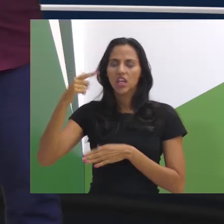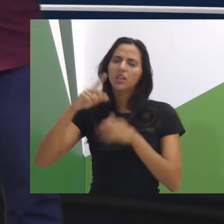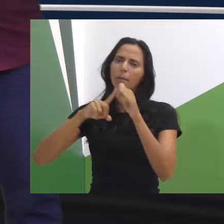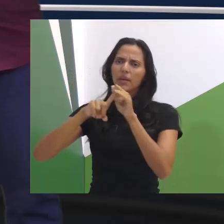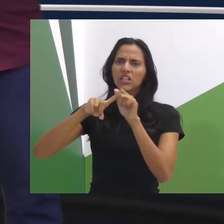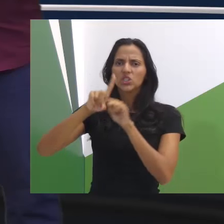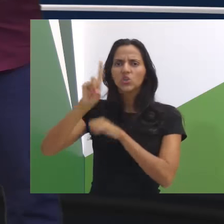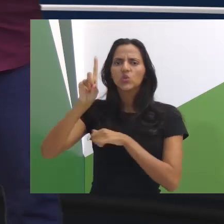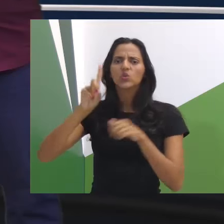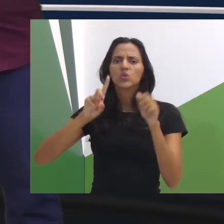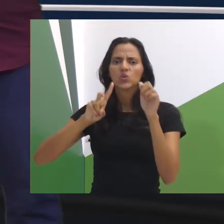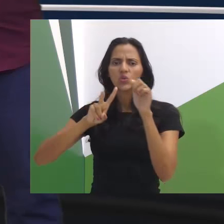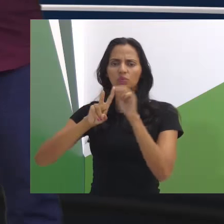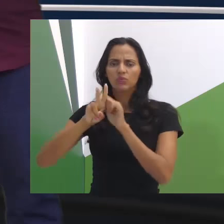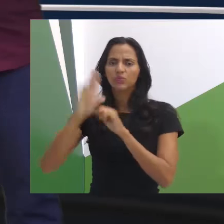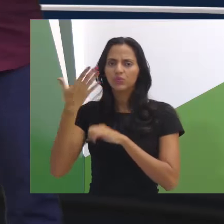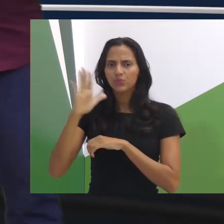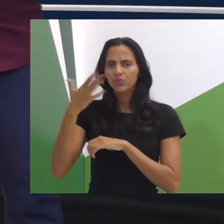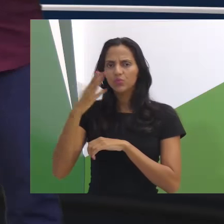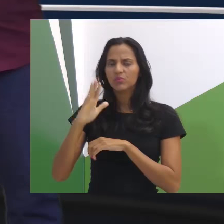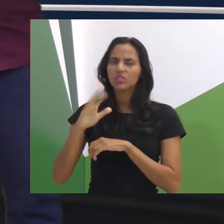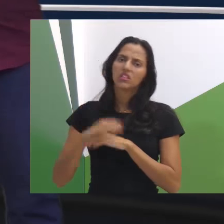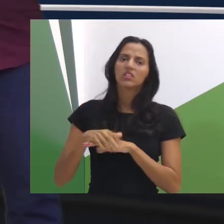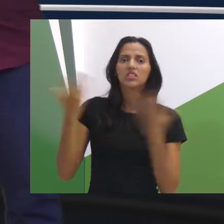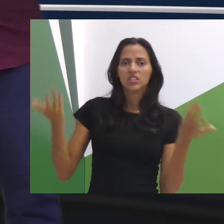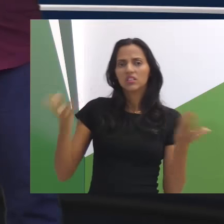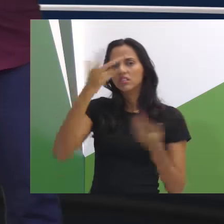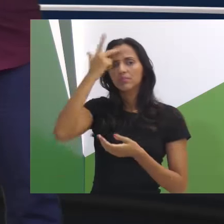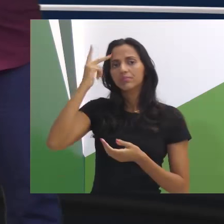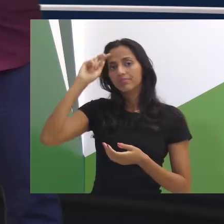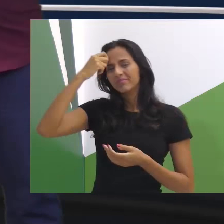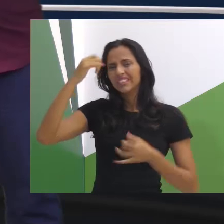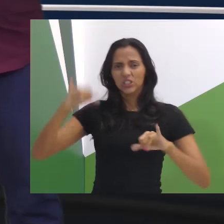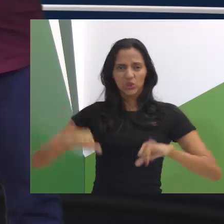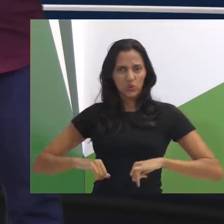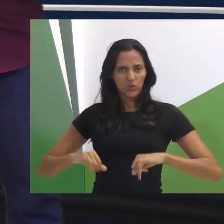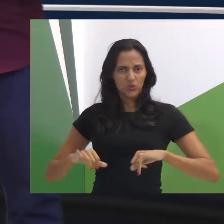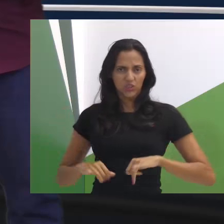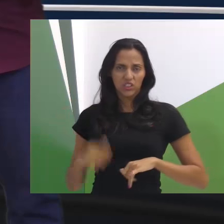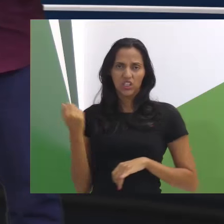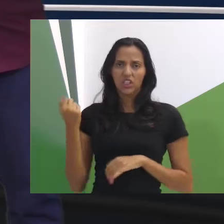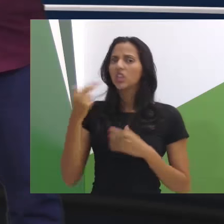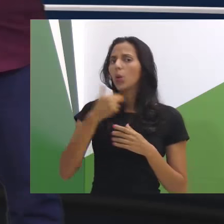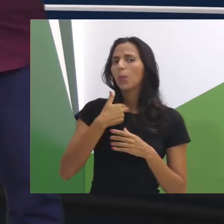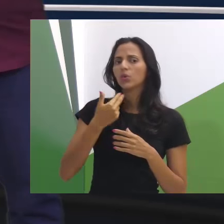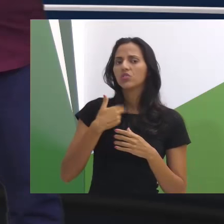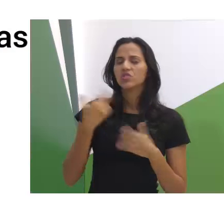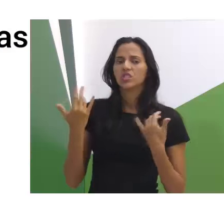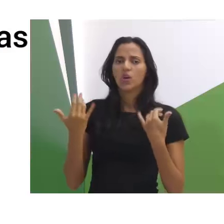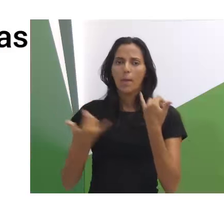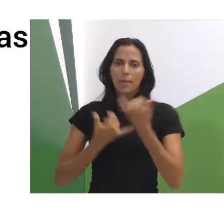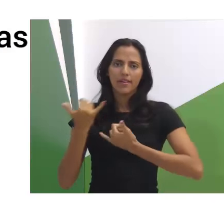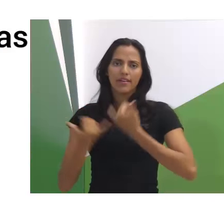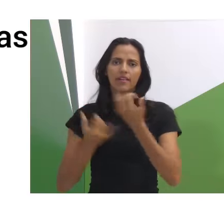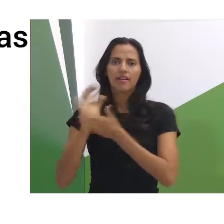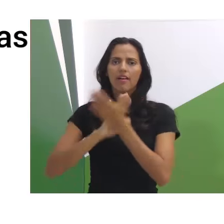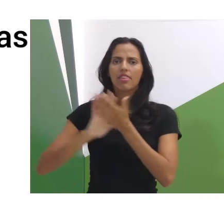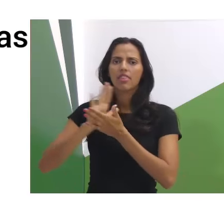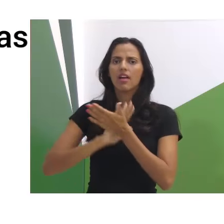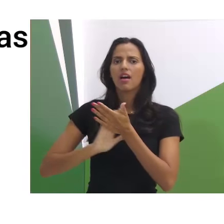poucas vezes saíam para tomar sol, justamente para evitar rebeliões. Eles eram misturados